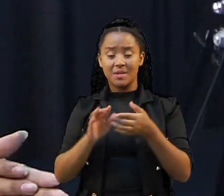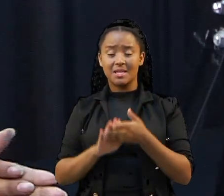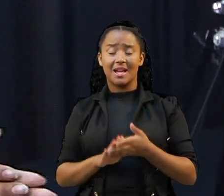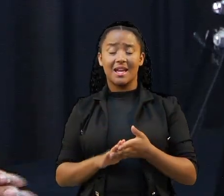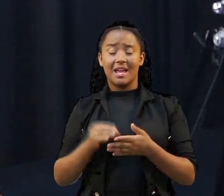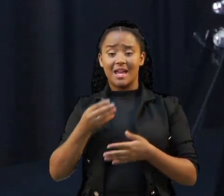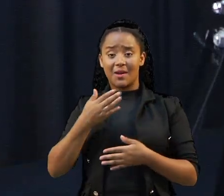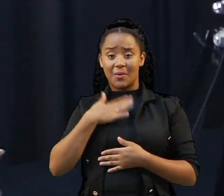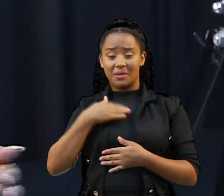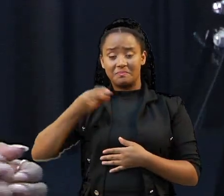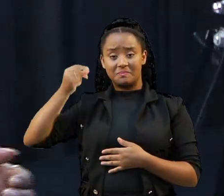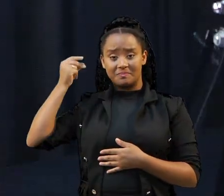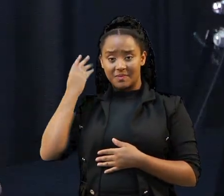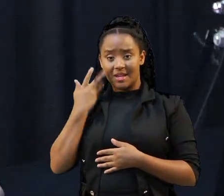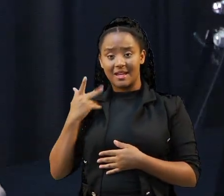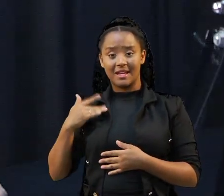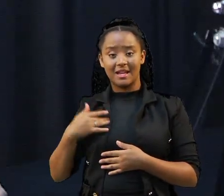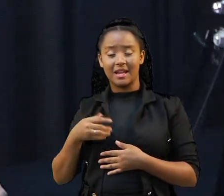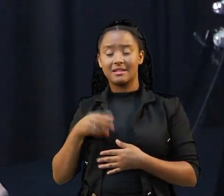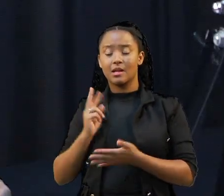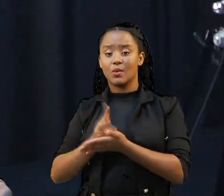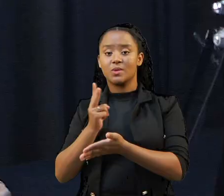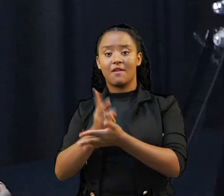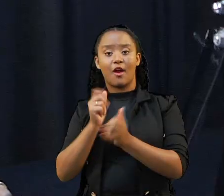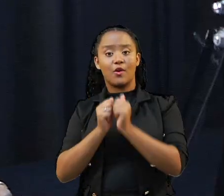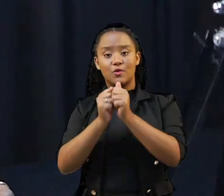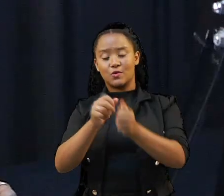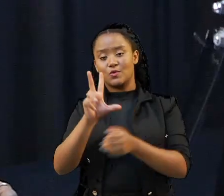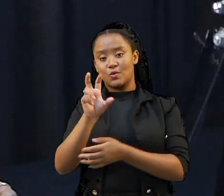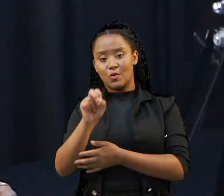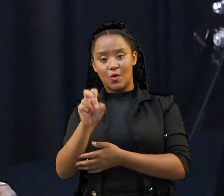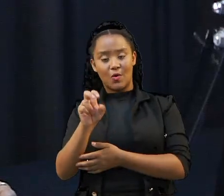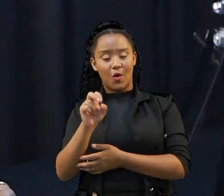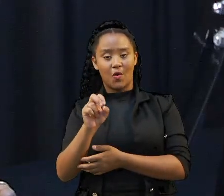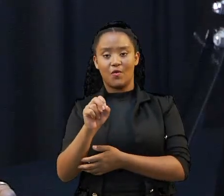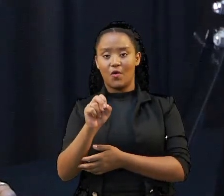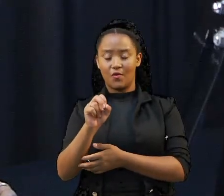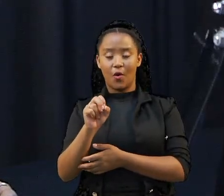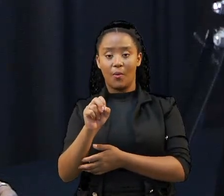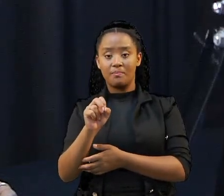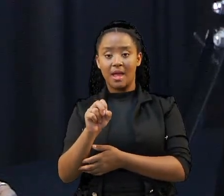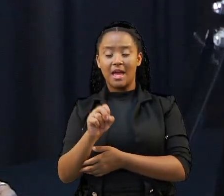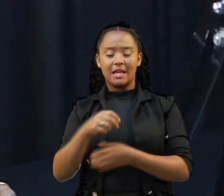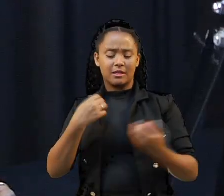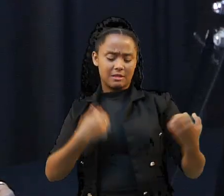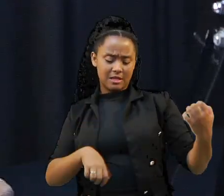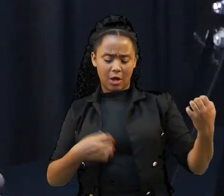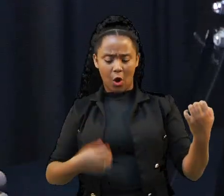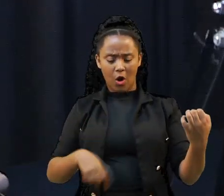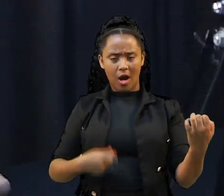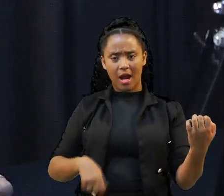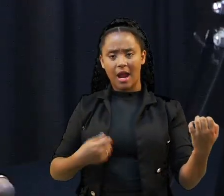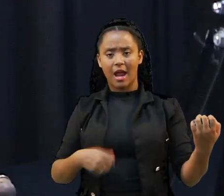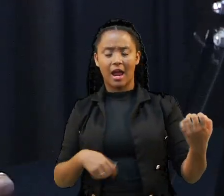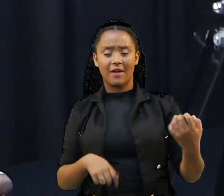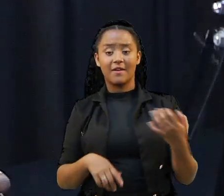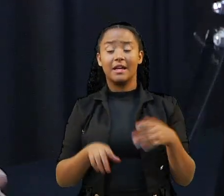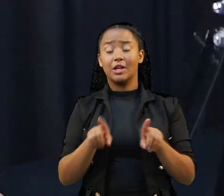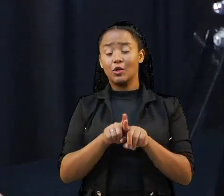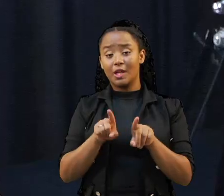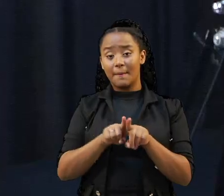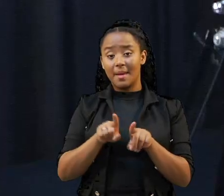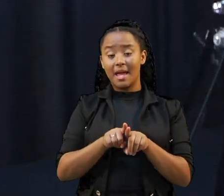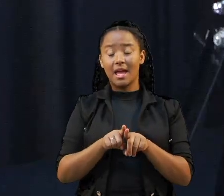ele, tocando com ele, vendo ele ensaiar com o grupo dele. E eu brincava com os meus primos, a gente ia para